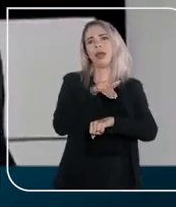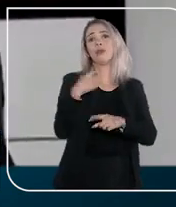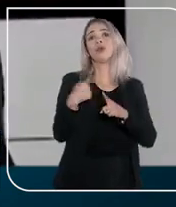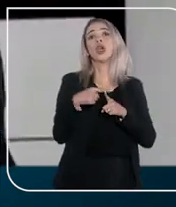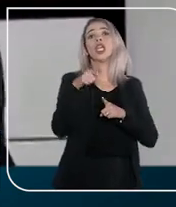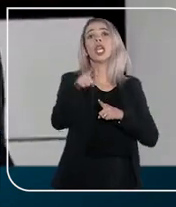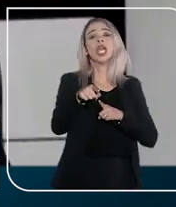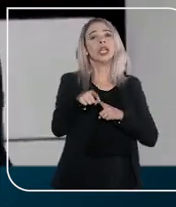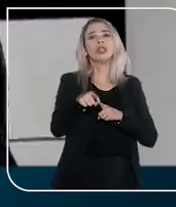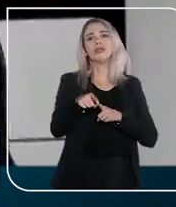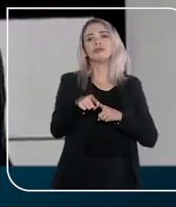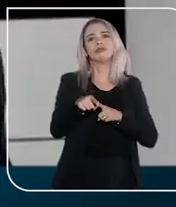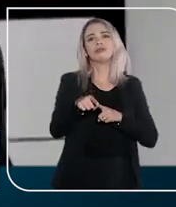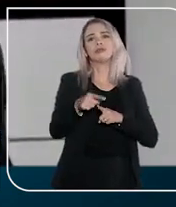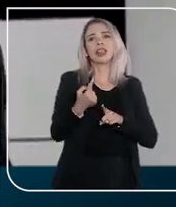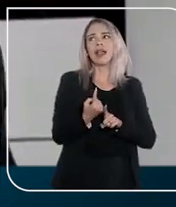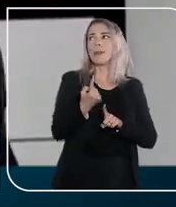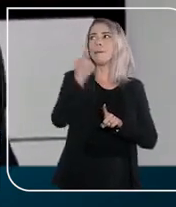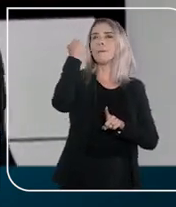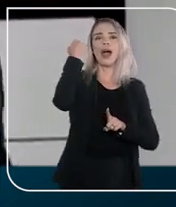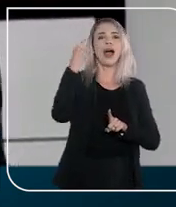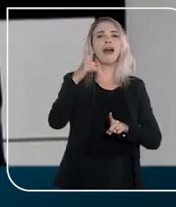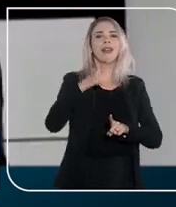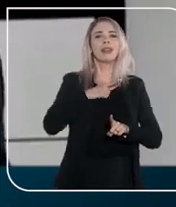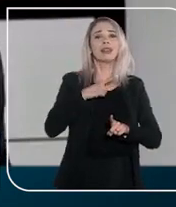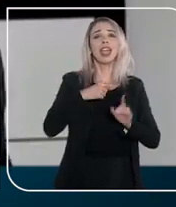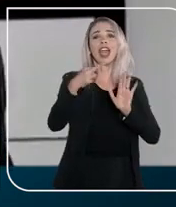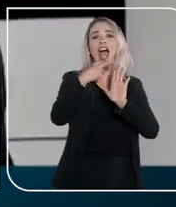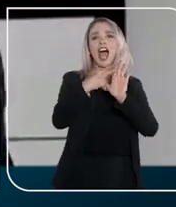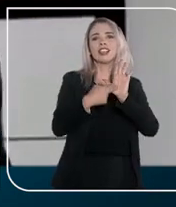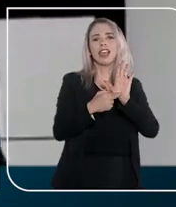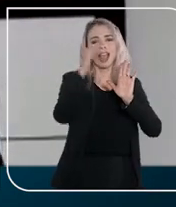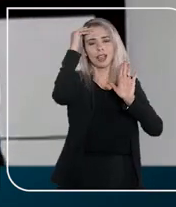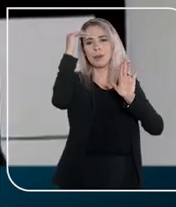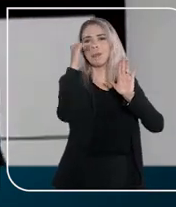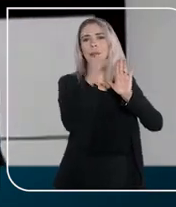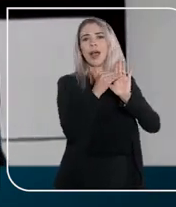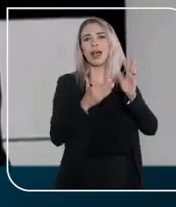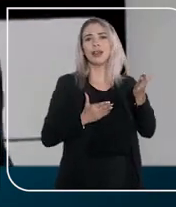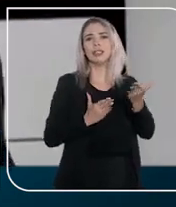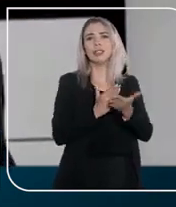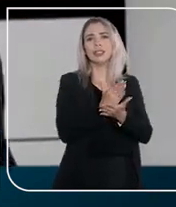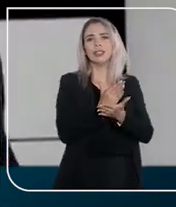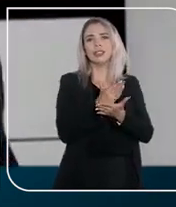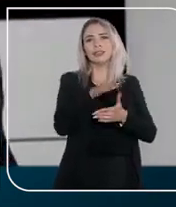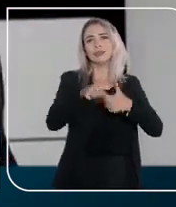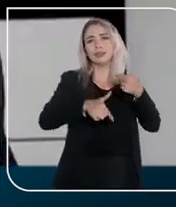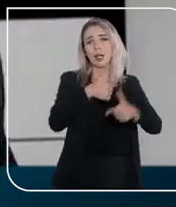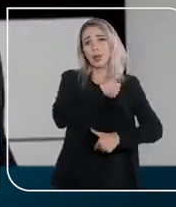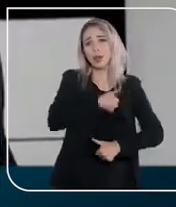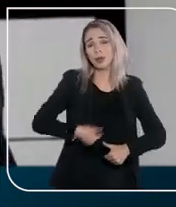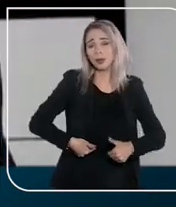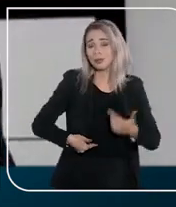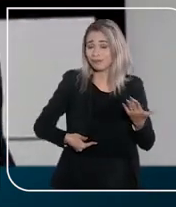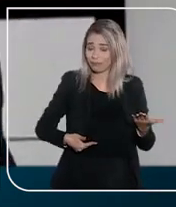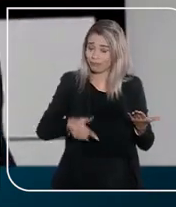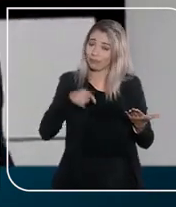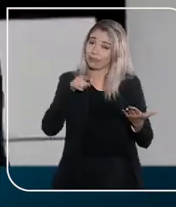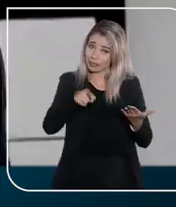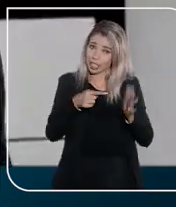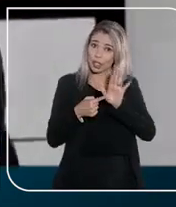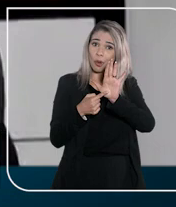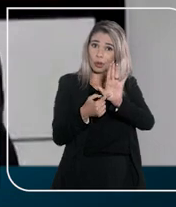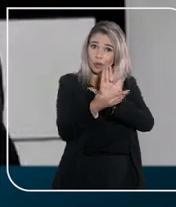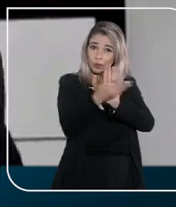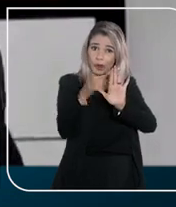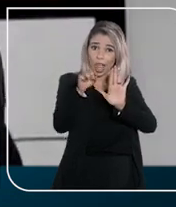ele não atendeu, à época da nomeação, os requisitos para ingresso no cargo público. Então, claro que esse é um caso que eu estou trazendo,